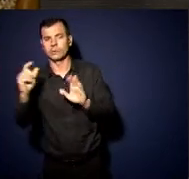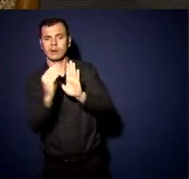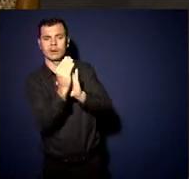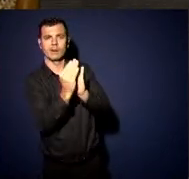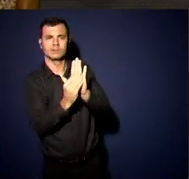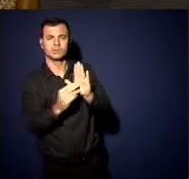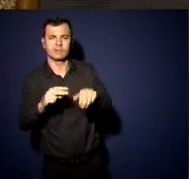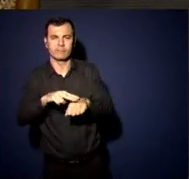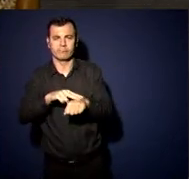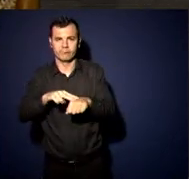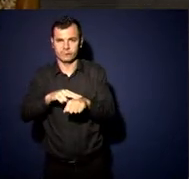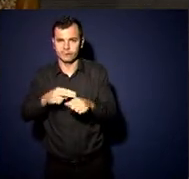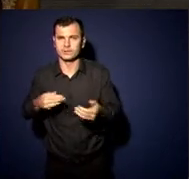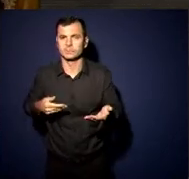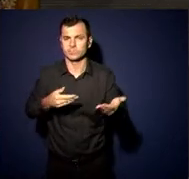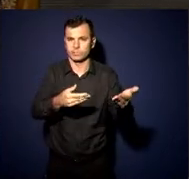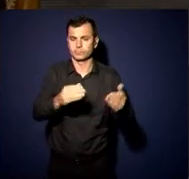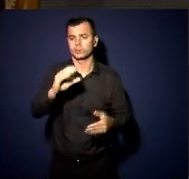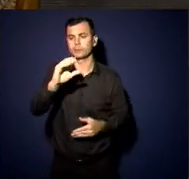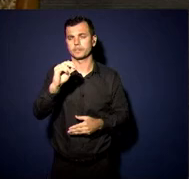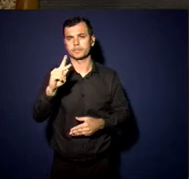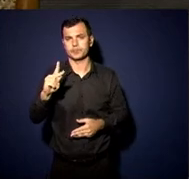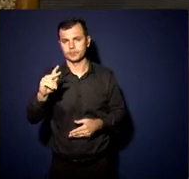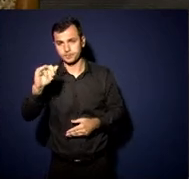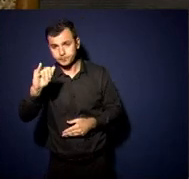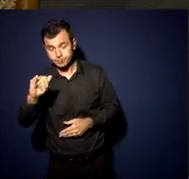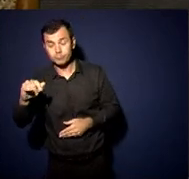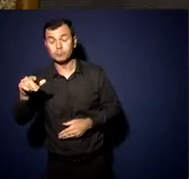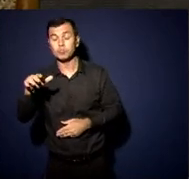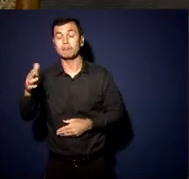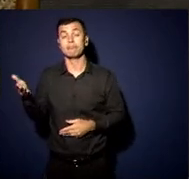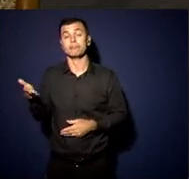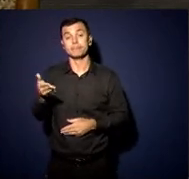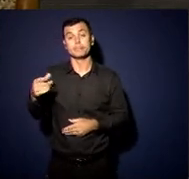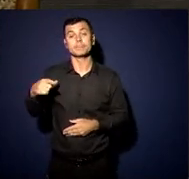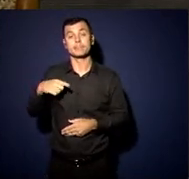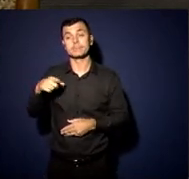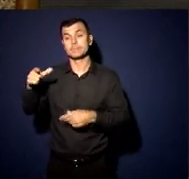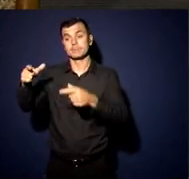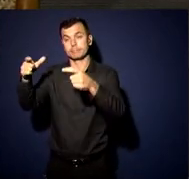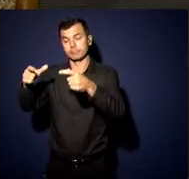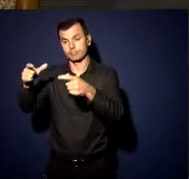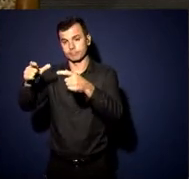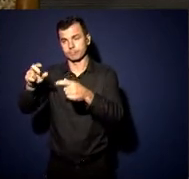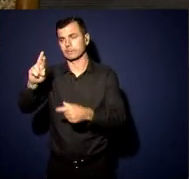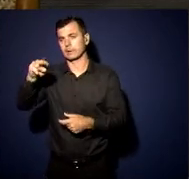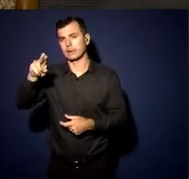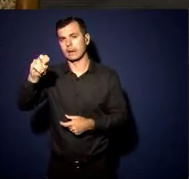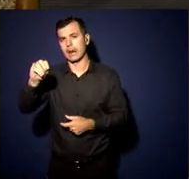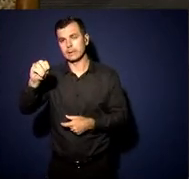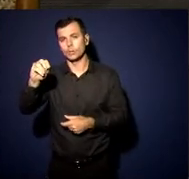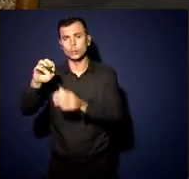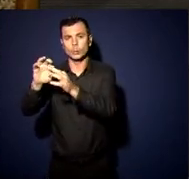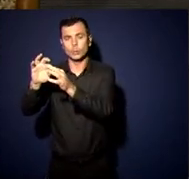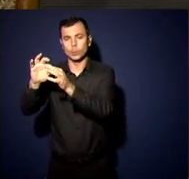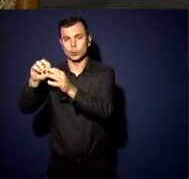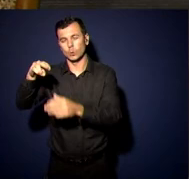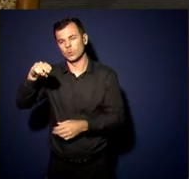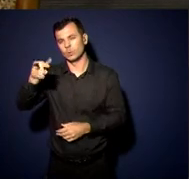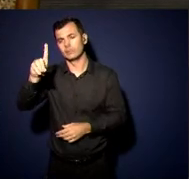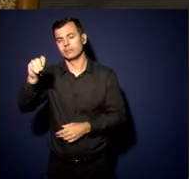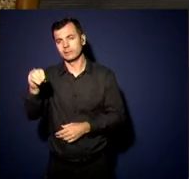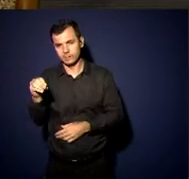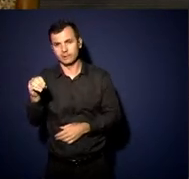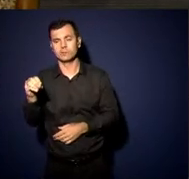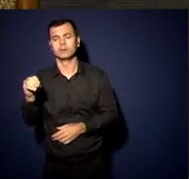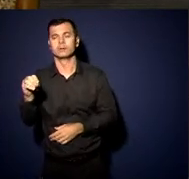cop e eu agora você eu vou coatiar com o Regulador do Reino Unido o enfiar que é o órgão